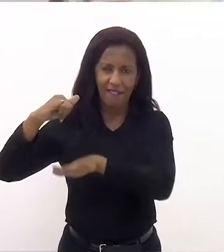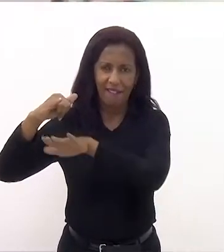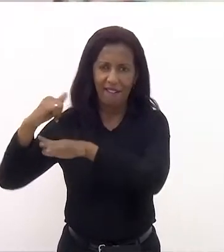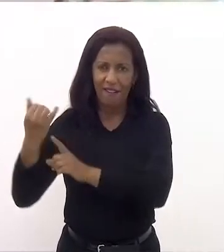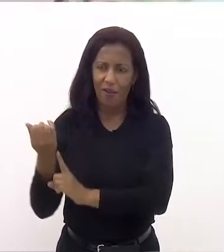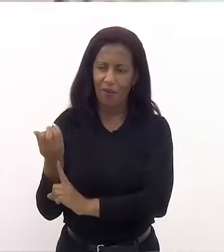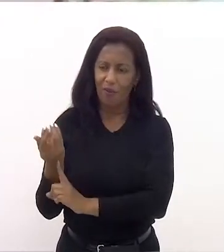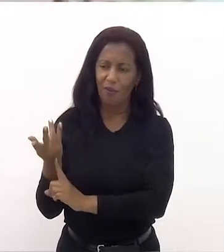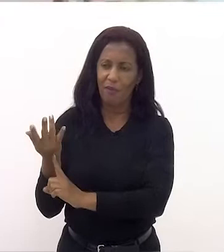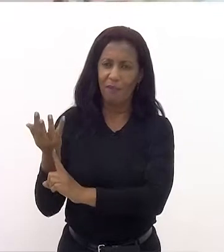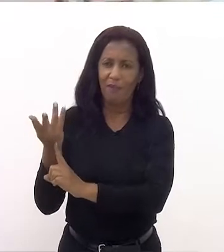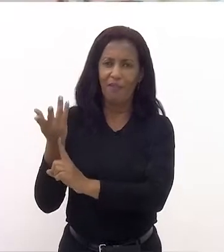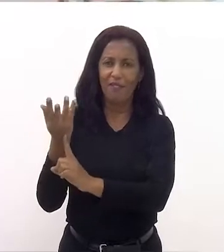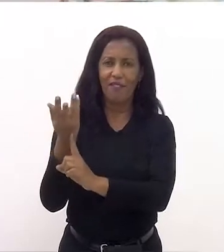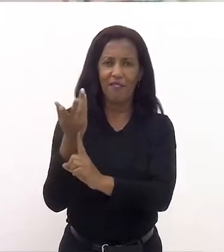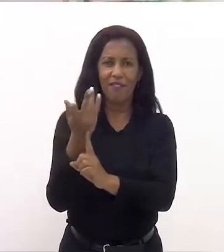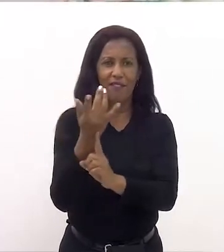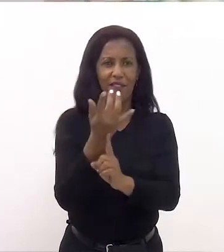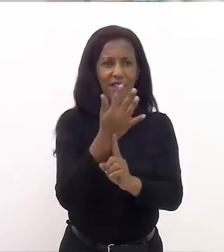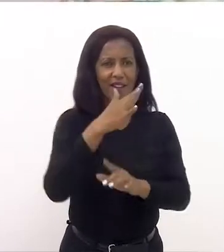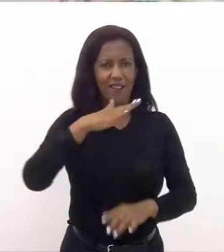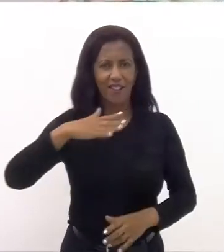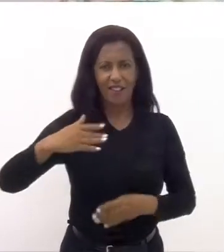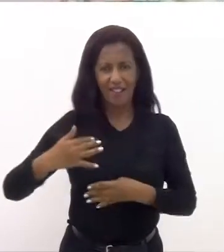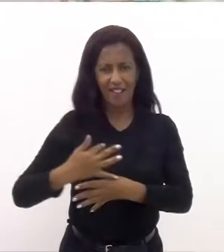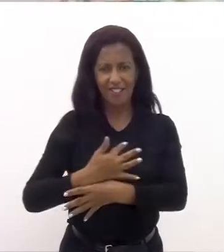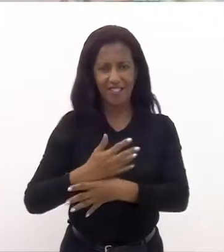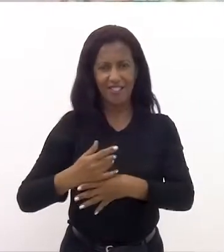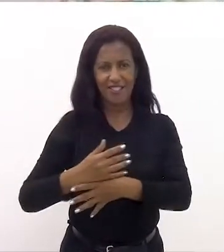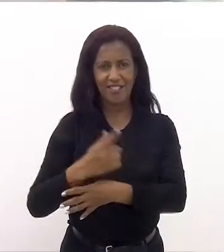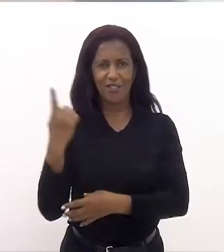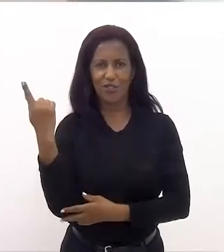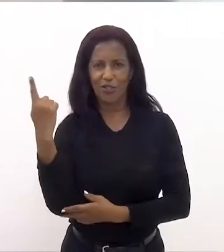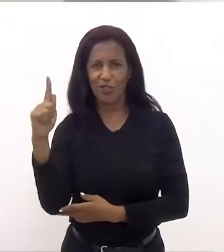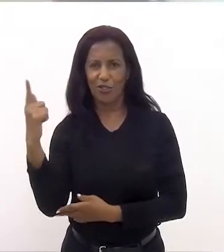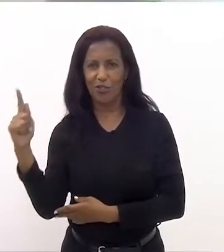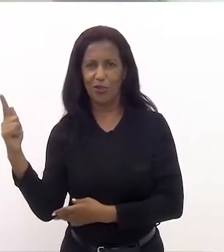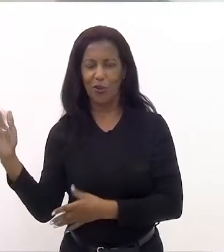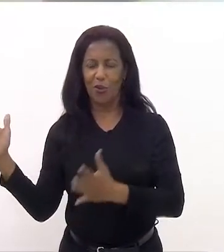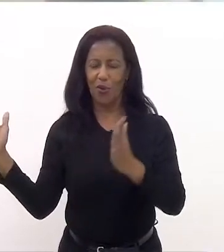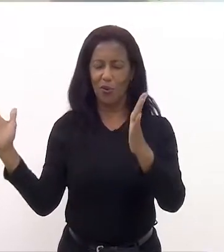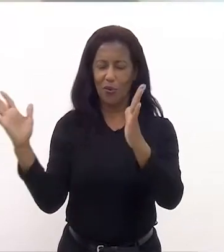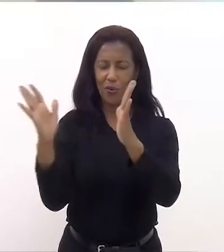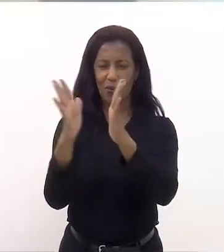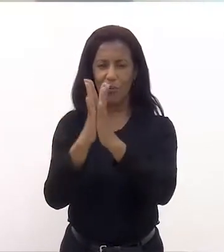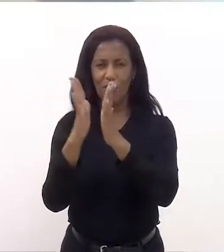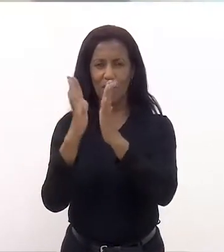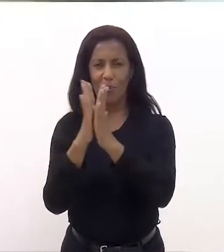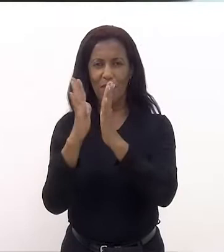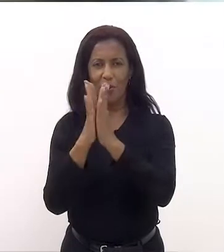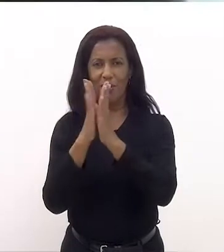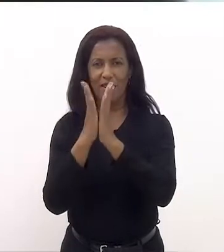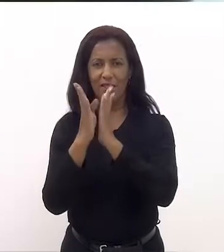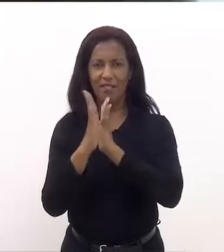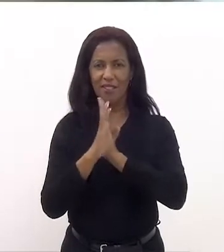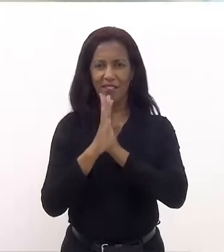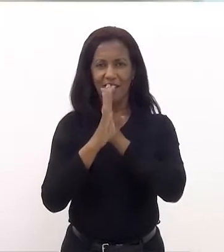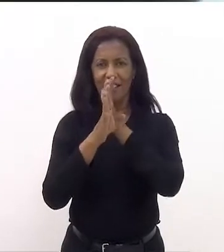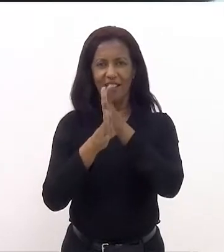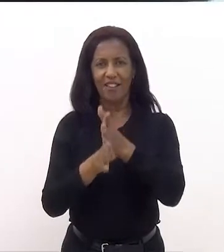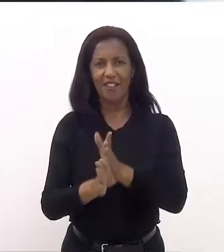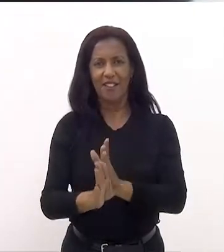vela iluminava a noite de Goiás e uma prece tangia o seu